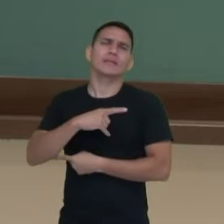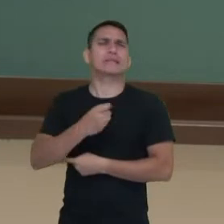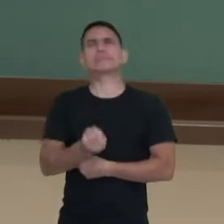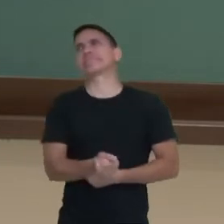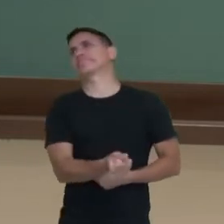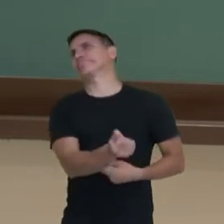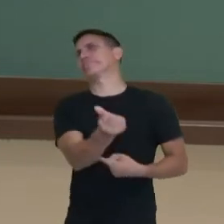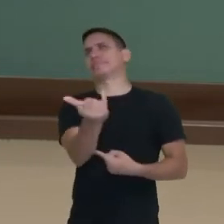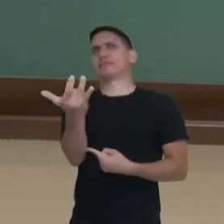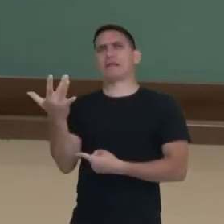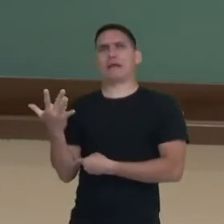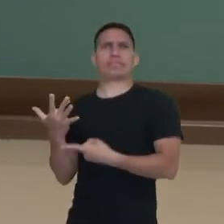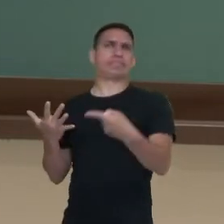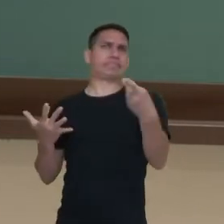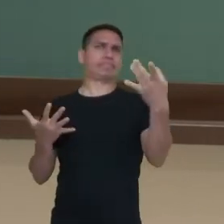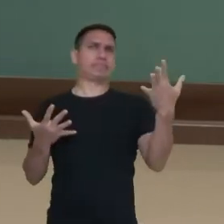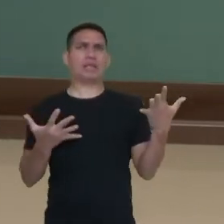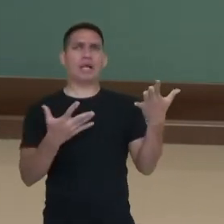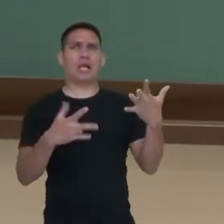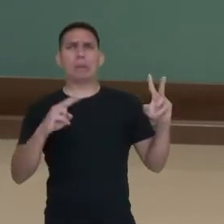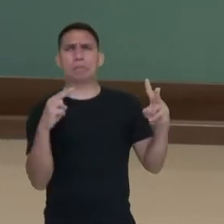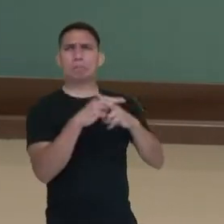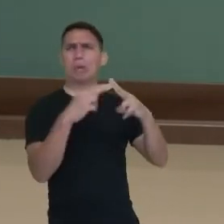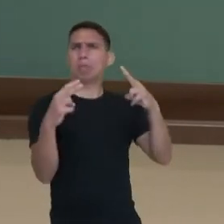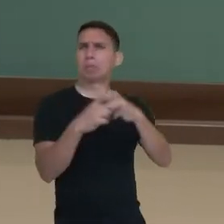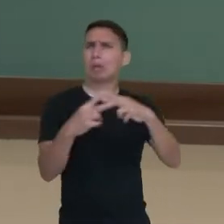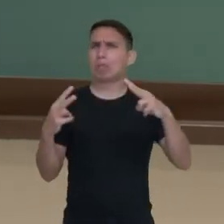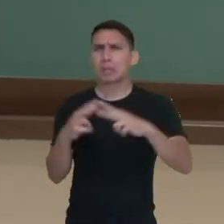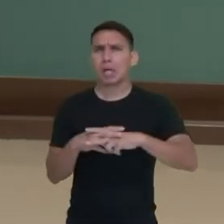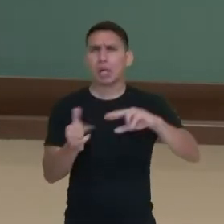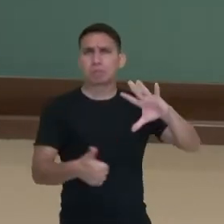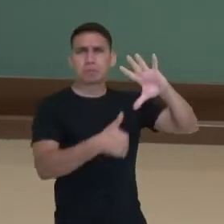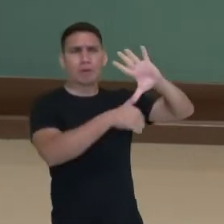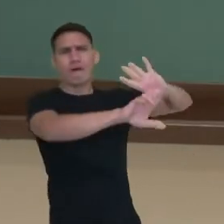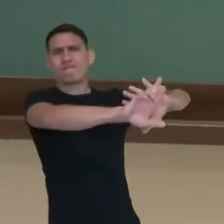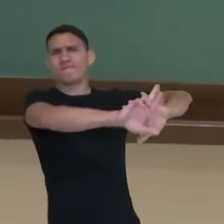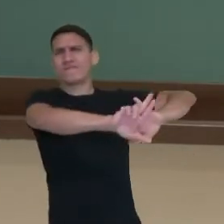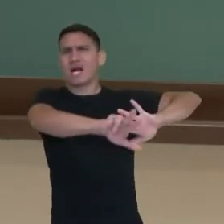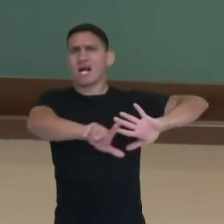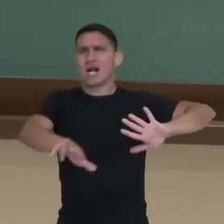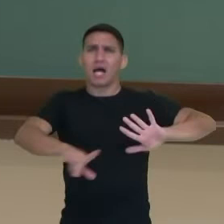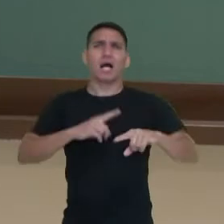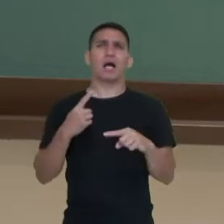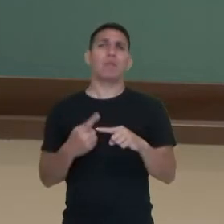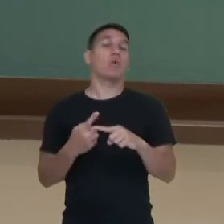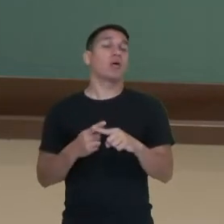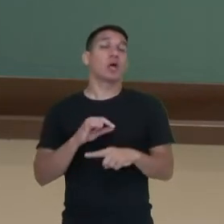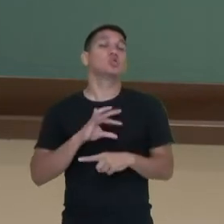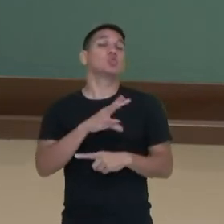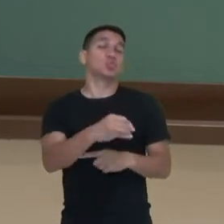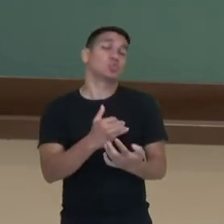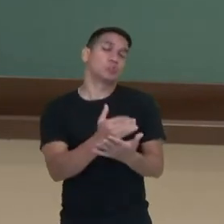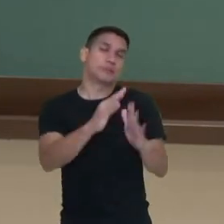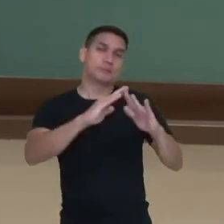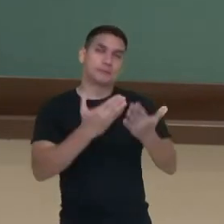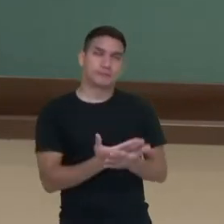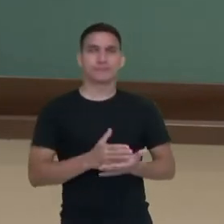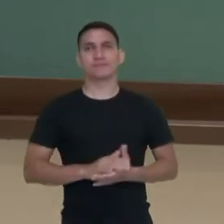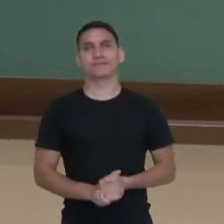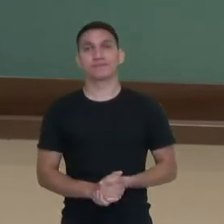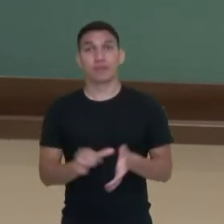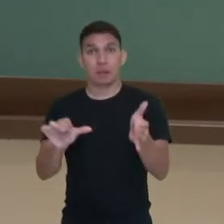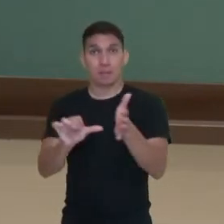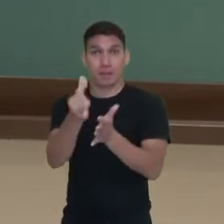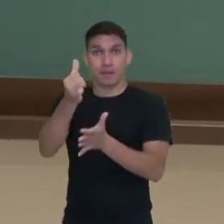tantos lutadores norte-americanos nas várias modalidades, né? Tudo começa pela escola.